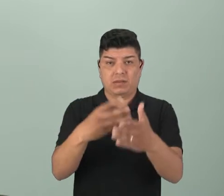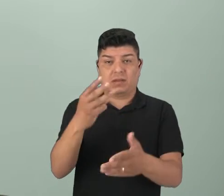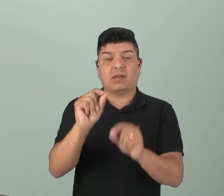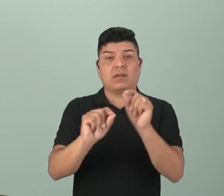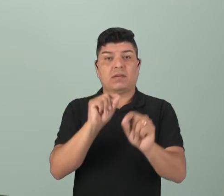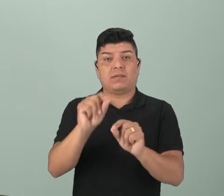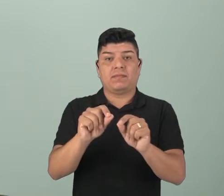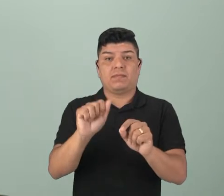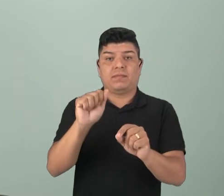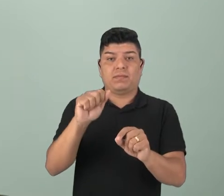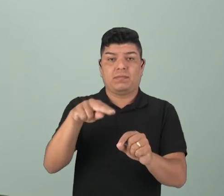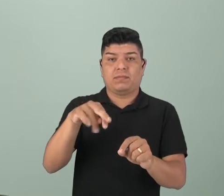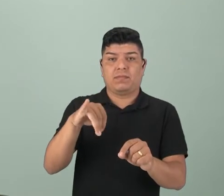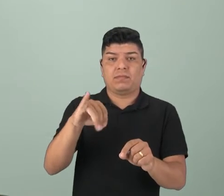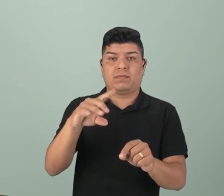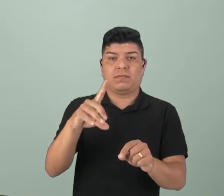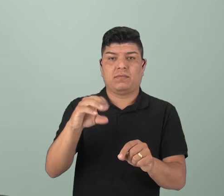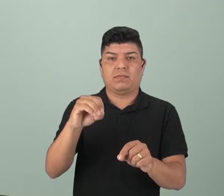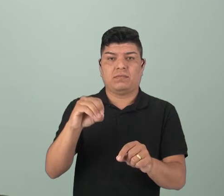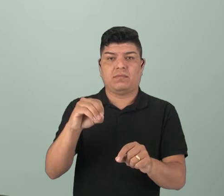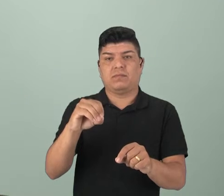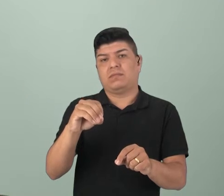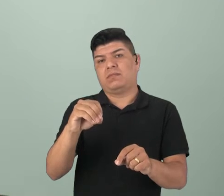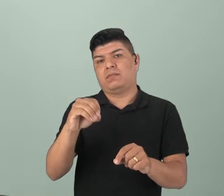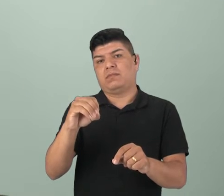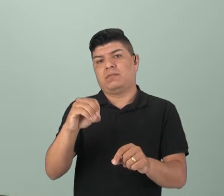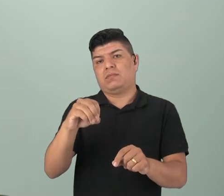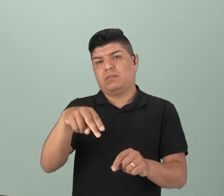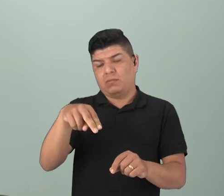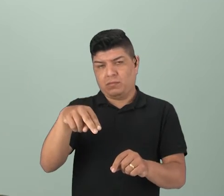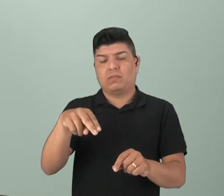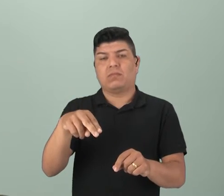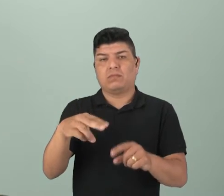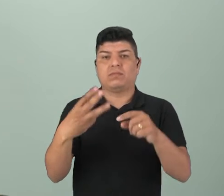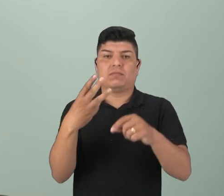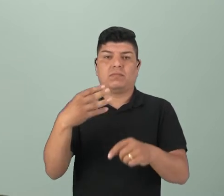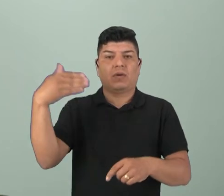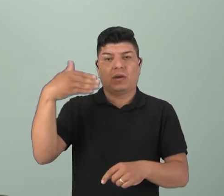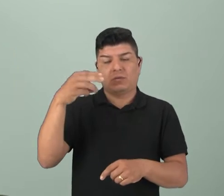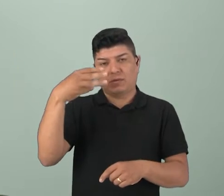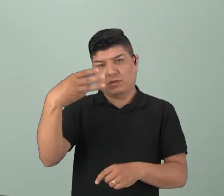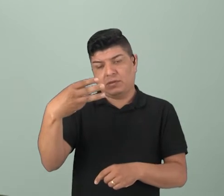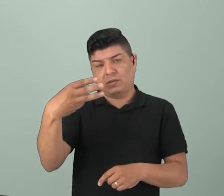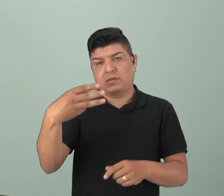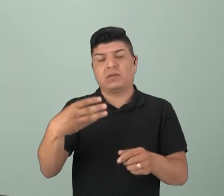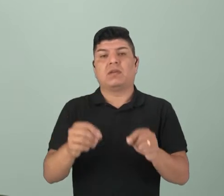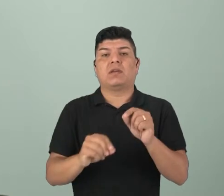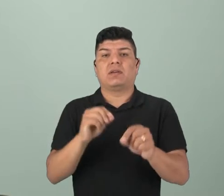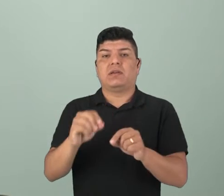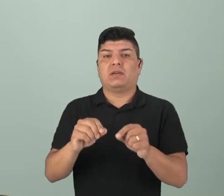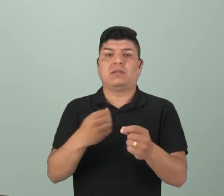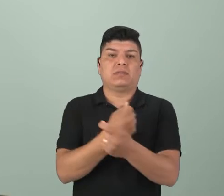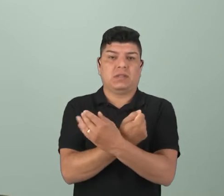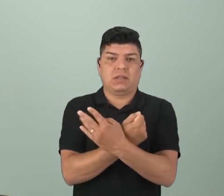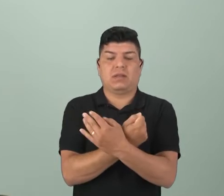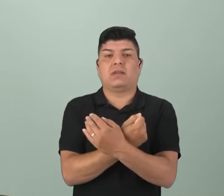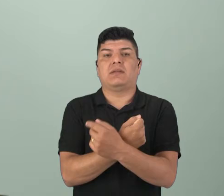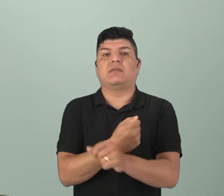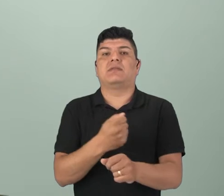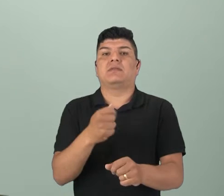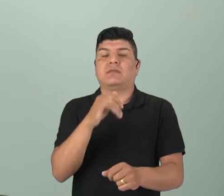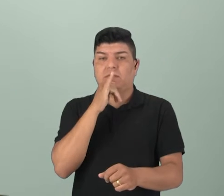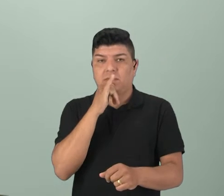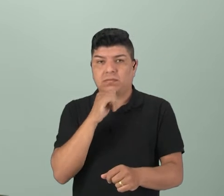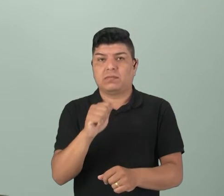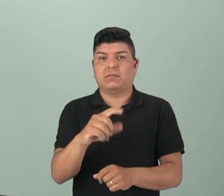chamada de anticódon, que também é uma sequência de 3 aminoácidos. Por exemplo, se o códon for